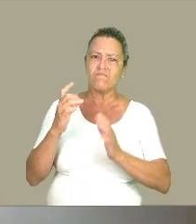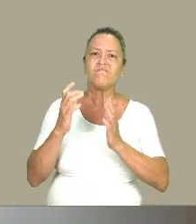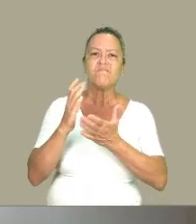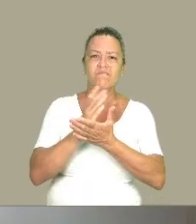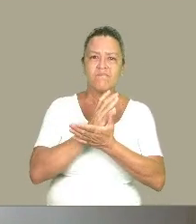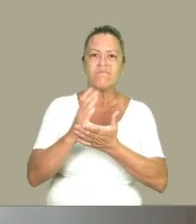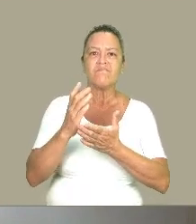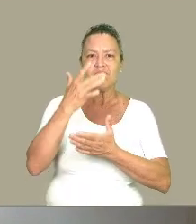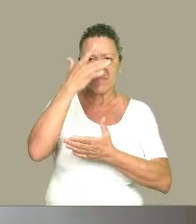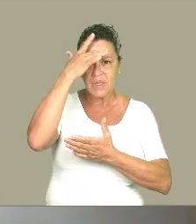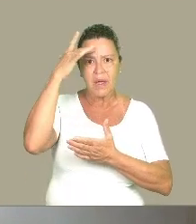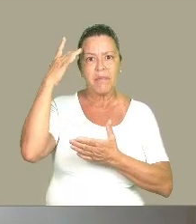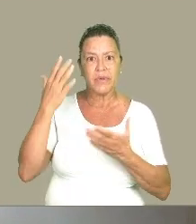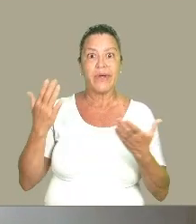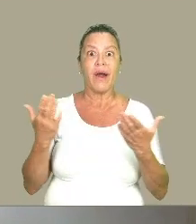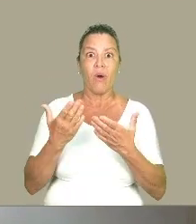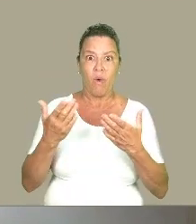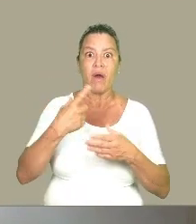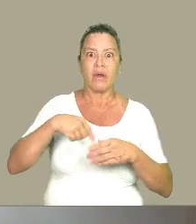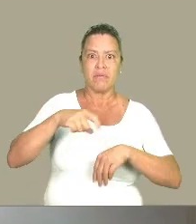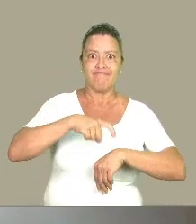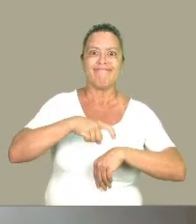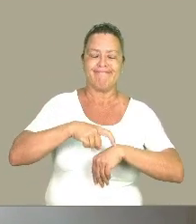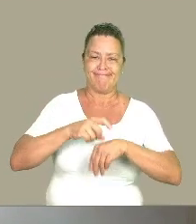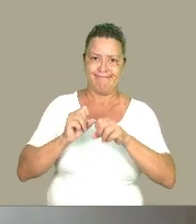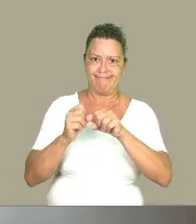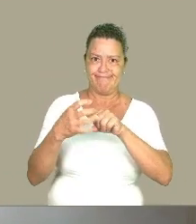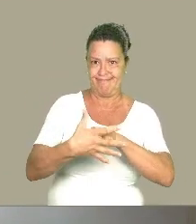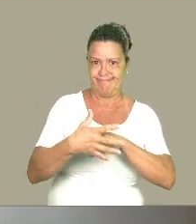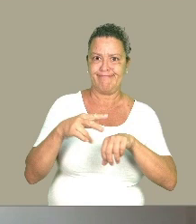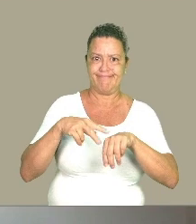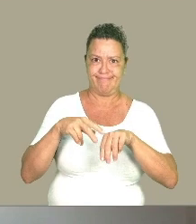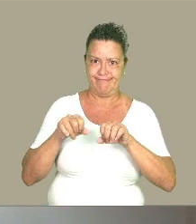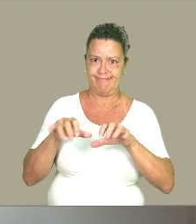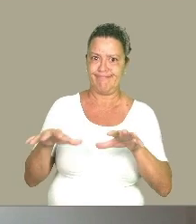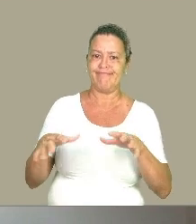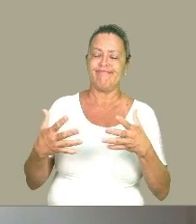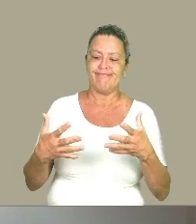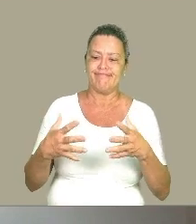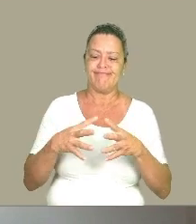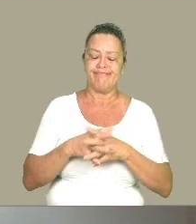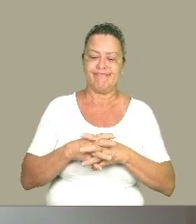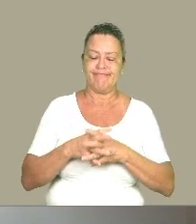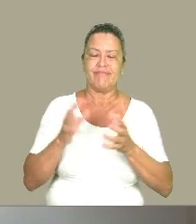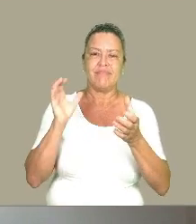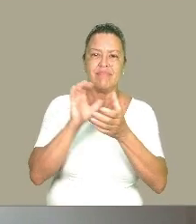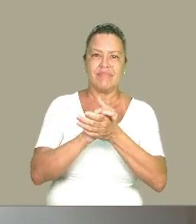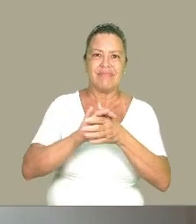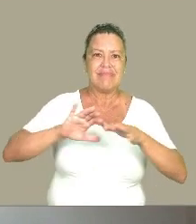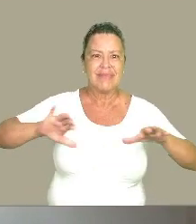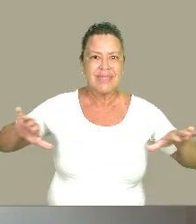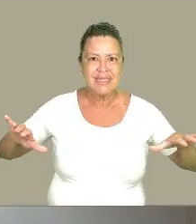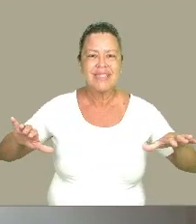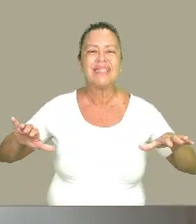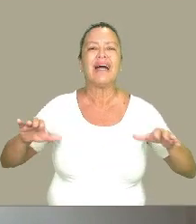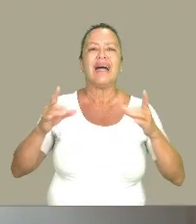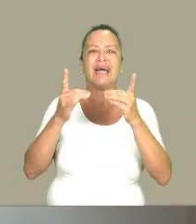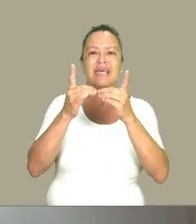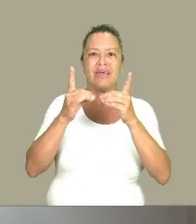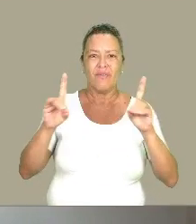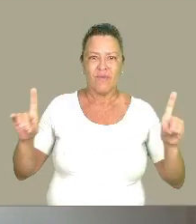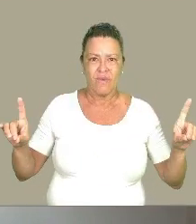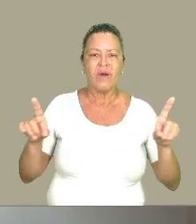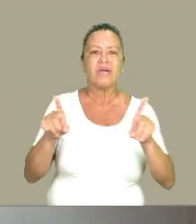mais na atual época que estamos vivendo, o tema da separação conjugal, do divórcio,